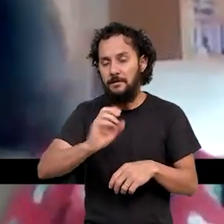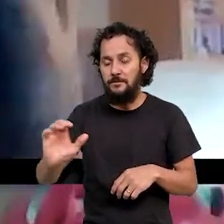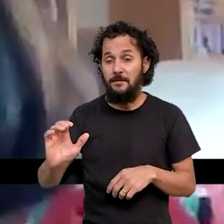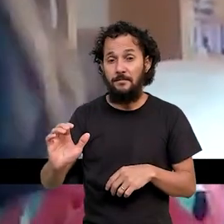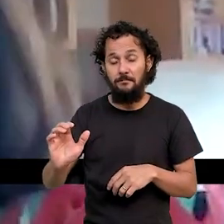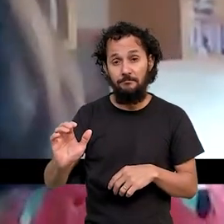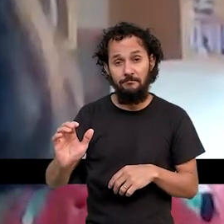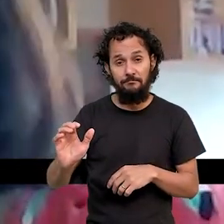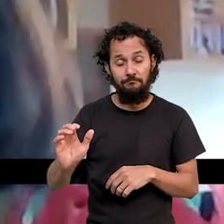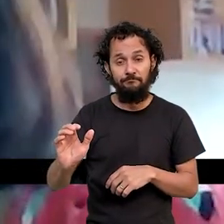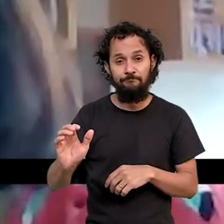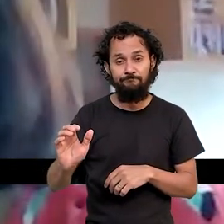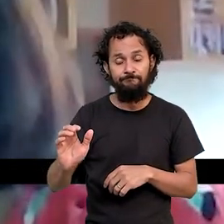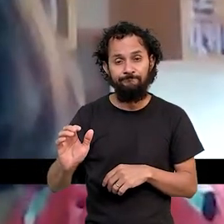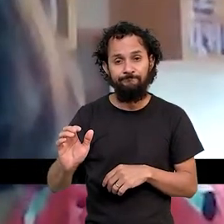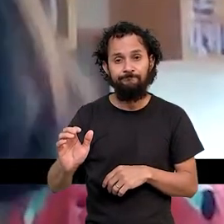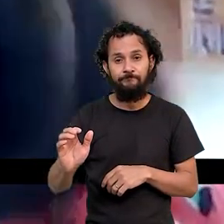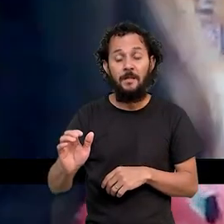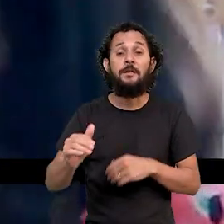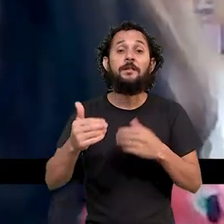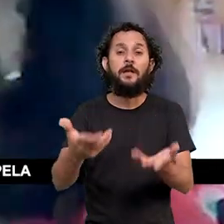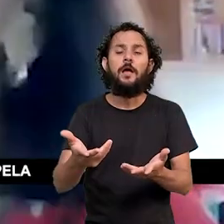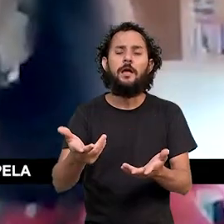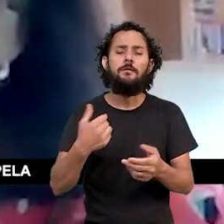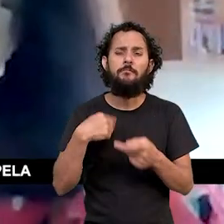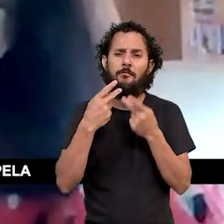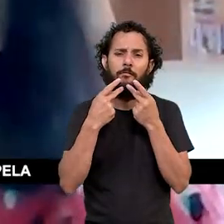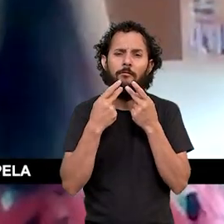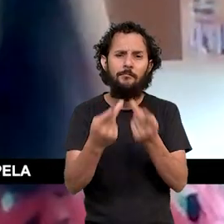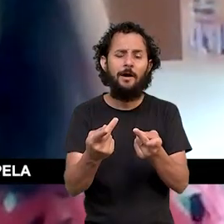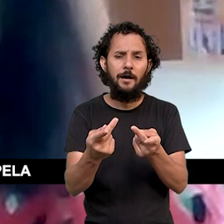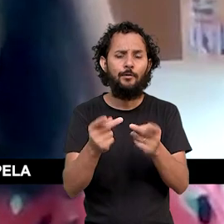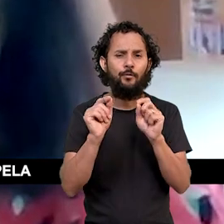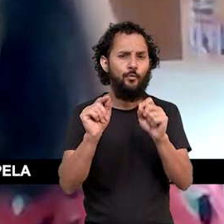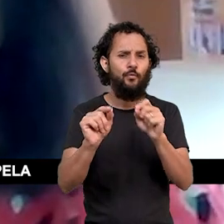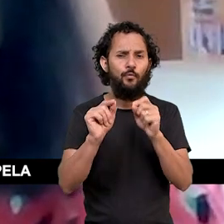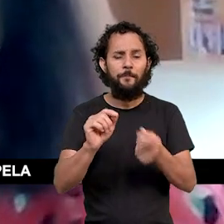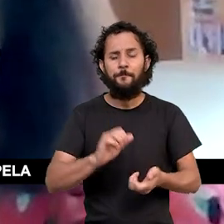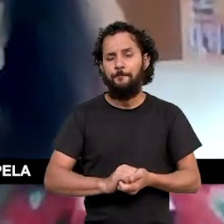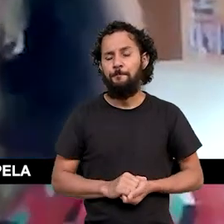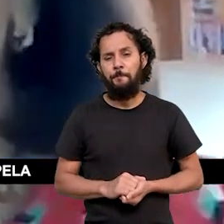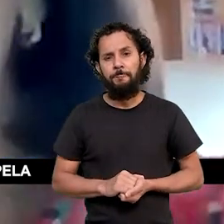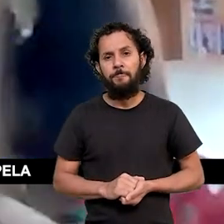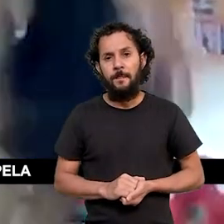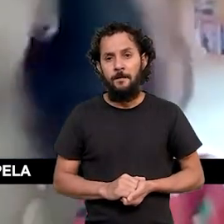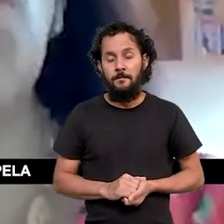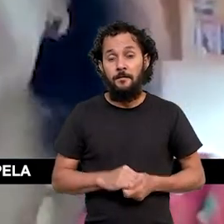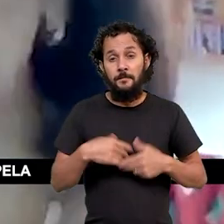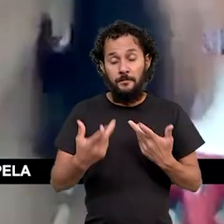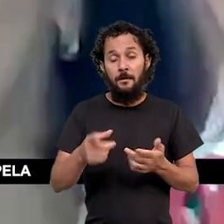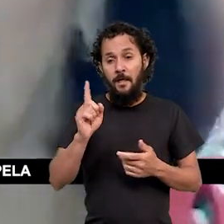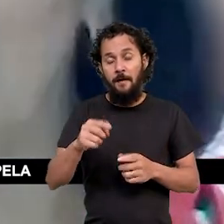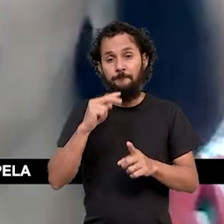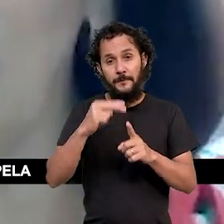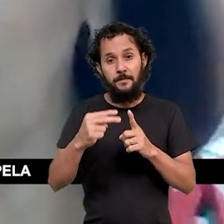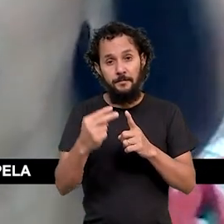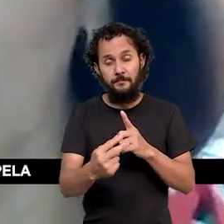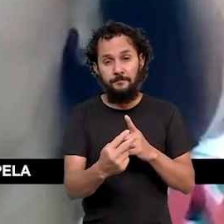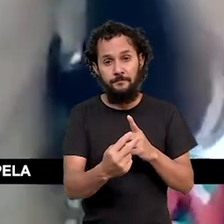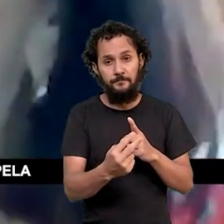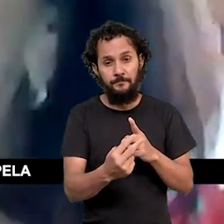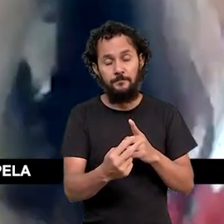curricular nacional comum. E aí eu quero dizer para vocês o seguinte, este é um ponto de